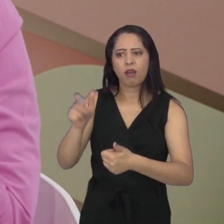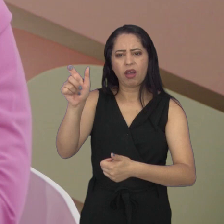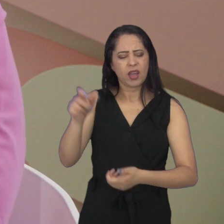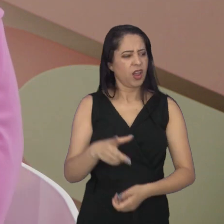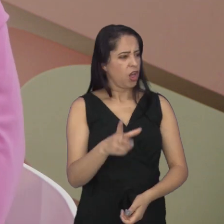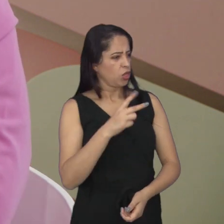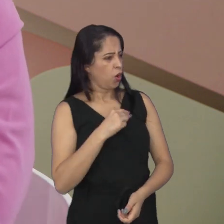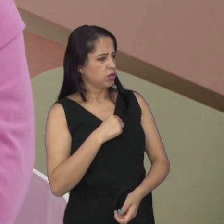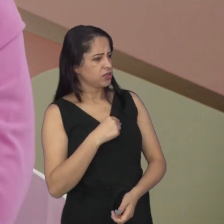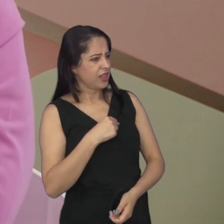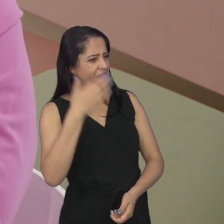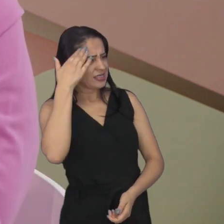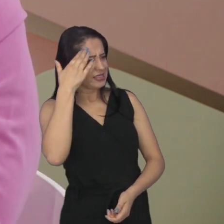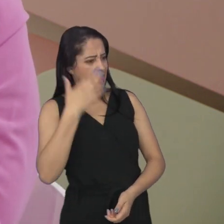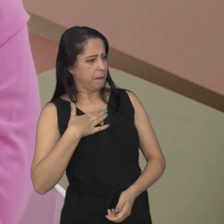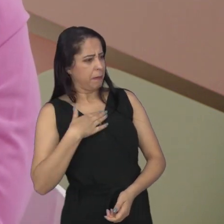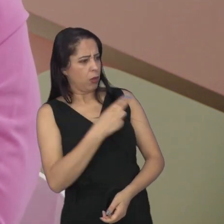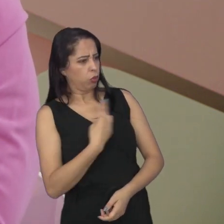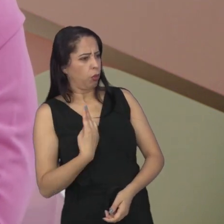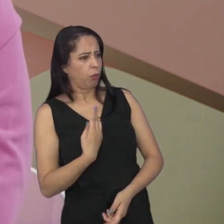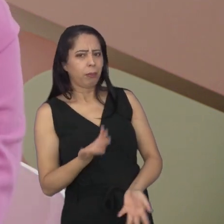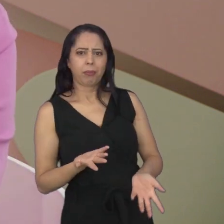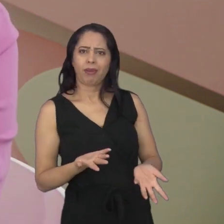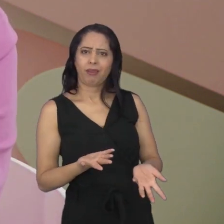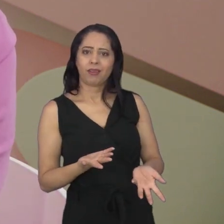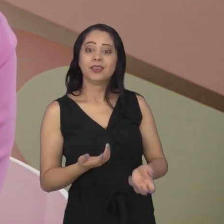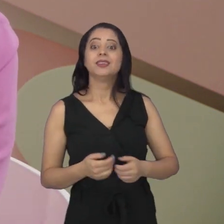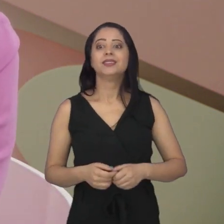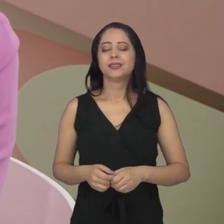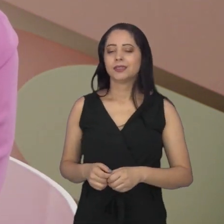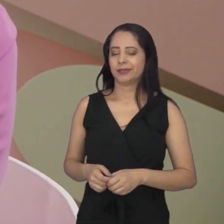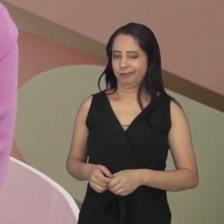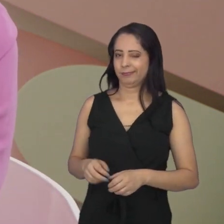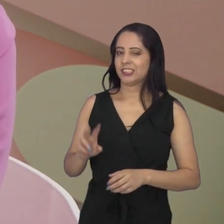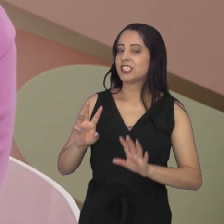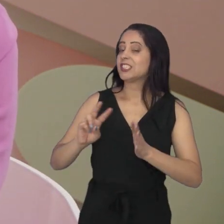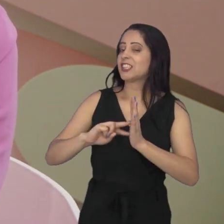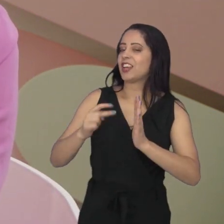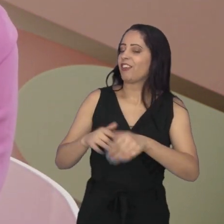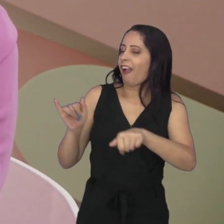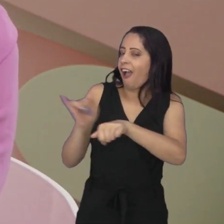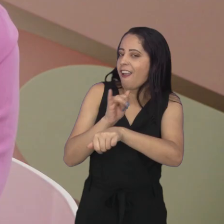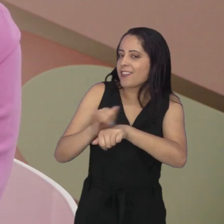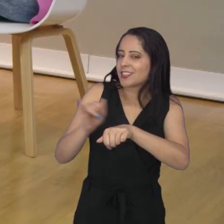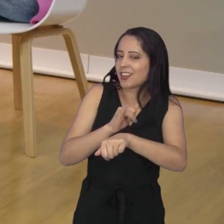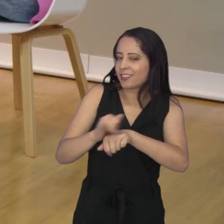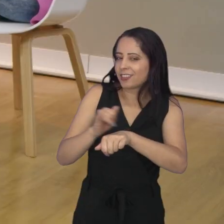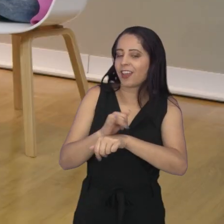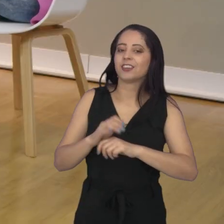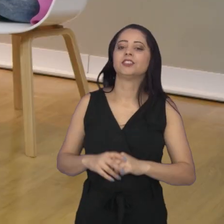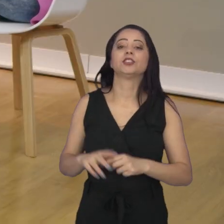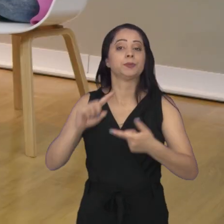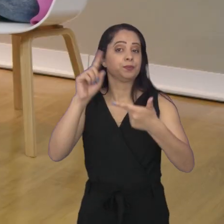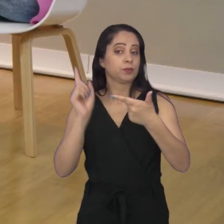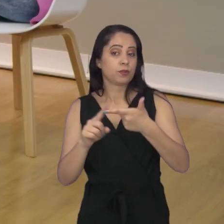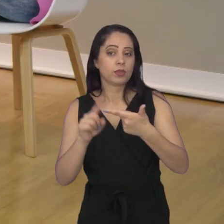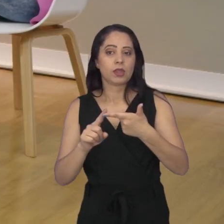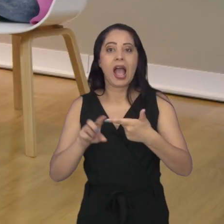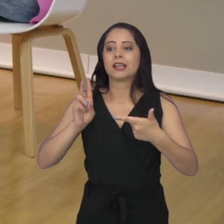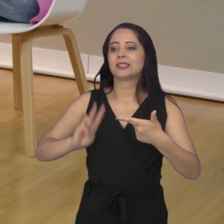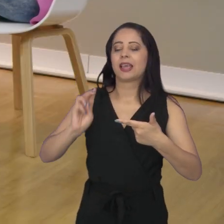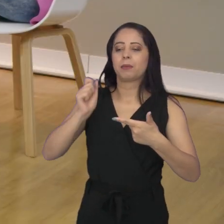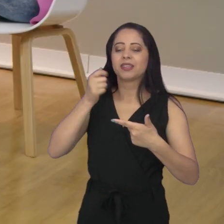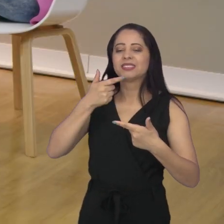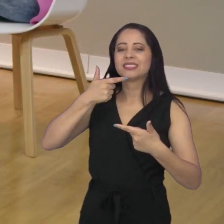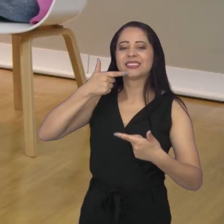nossa, mas ela sabe meu nome? Como assim? Então assim, sempre saber o nome, é uma som mais técnica de gostoso. rapport. Legal. Outra coisa,